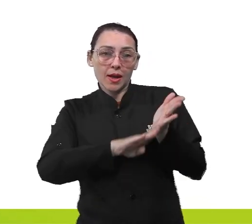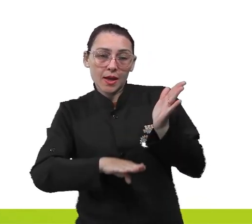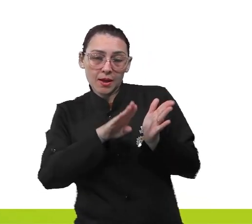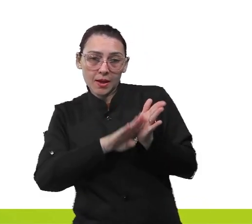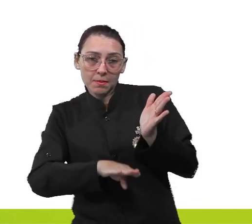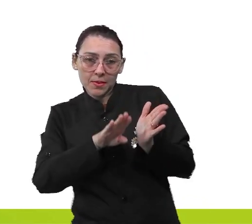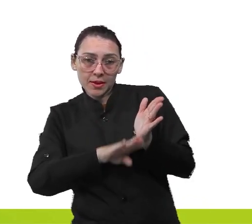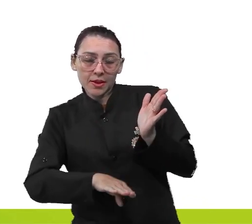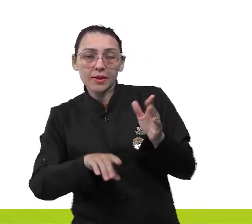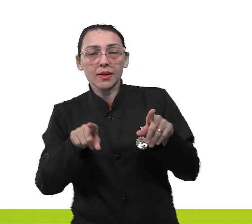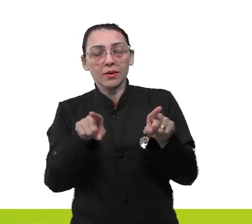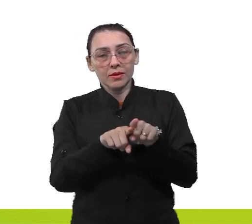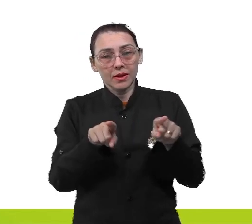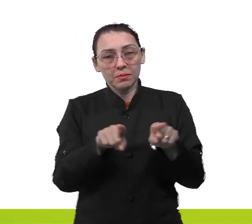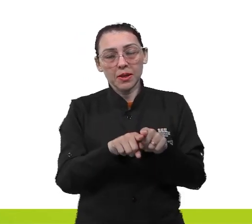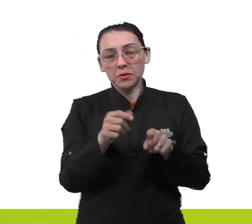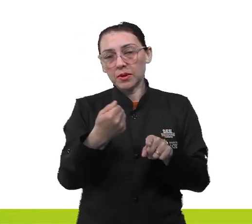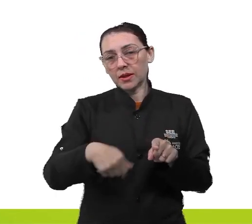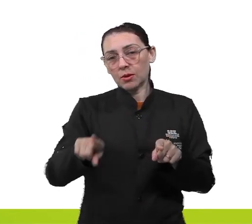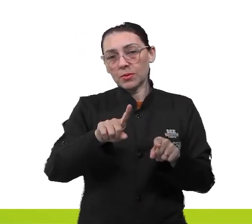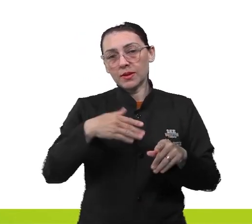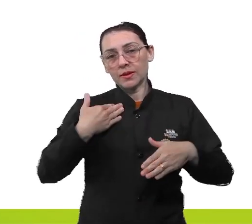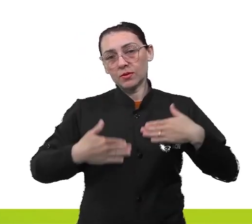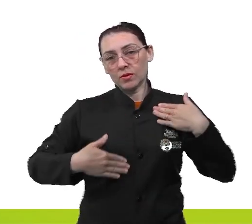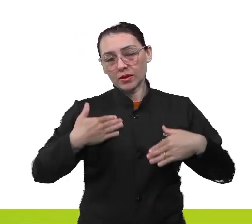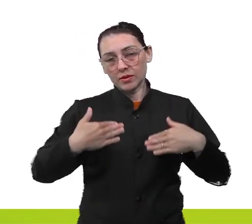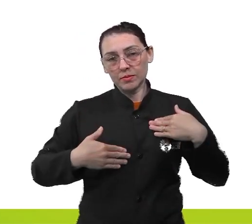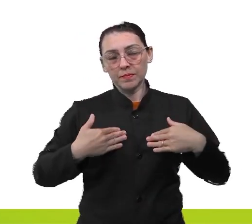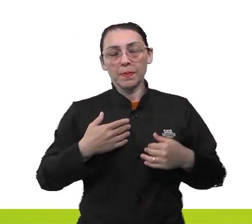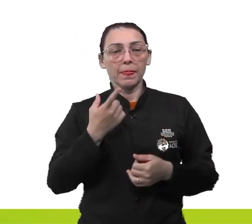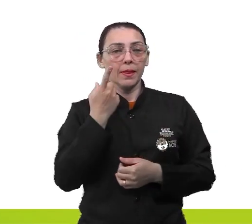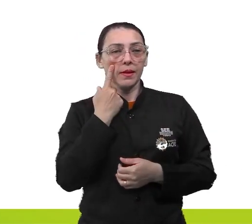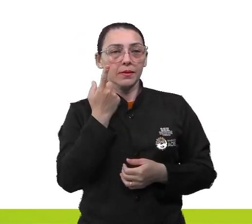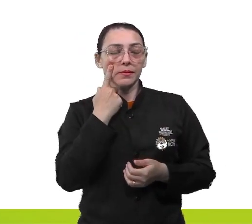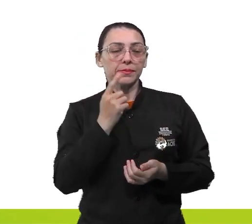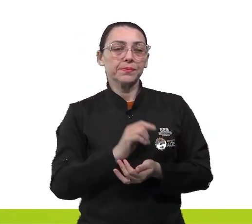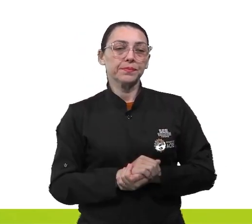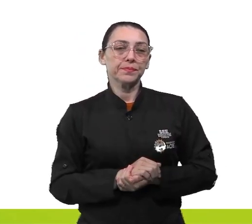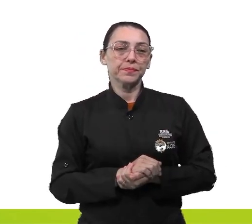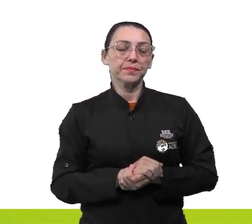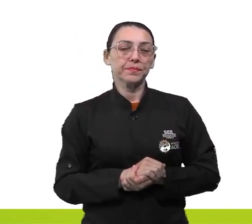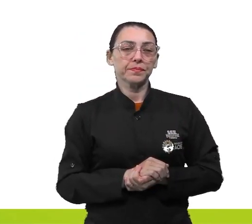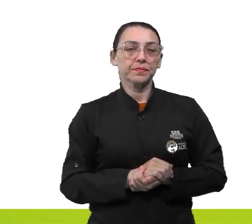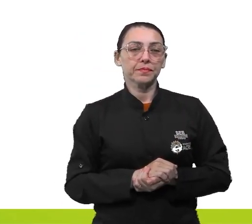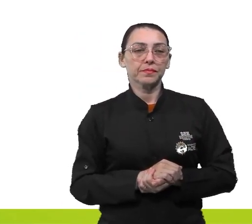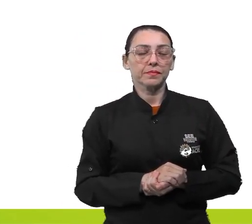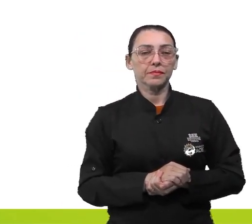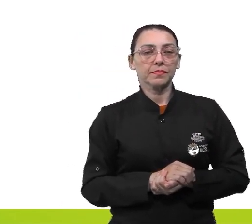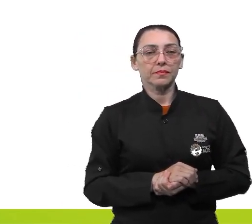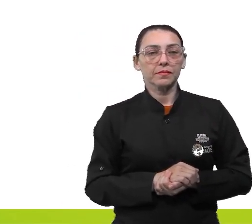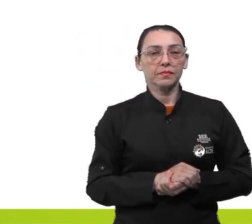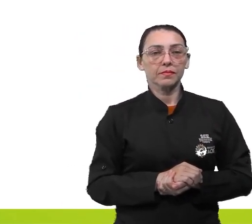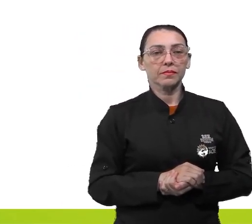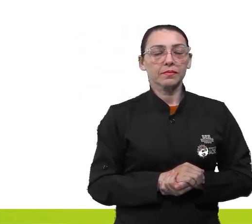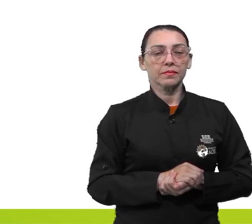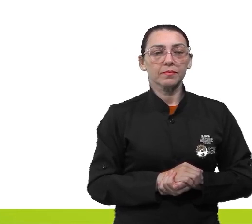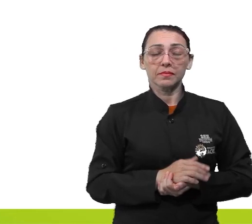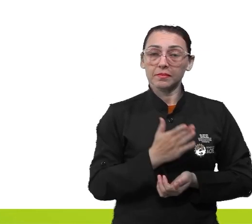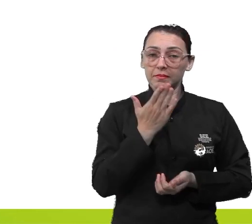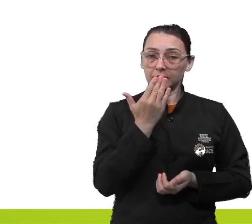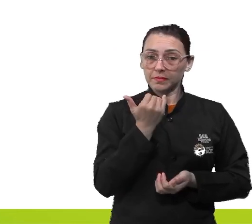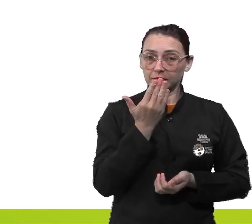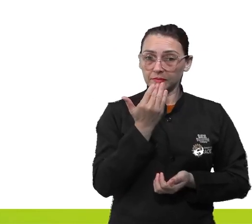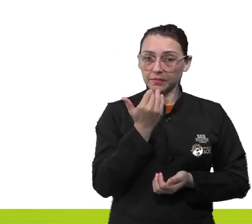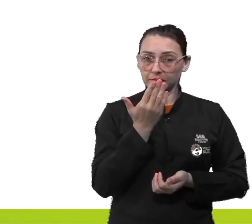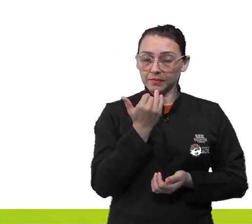e pela eliminação dos resíduos, tá? Olha só, a gente sabe que a gente come, né,